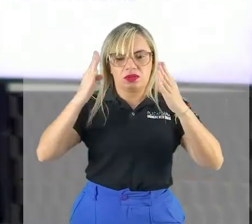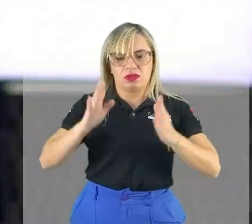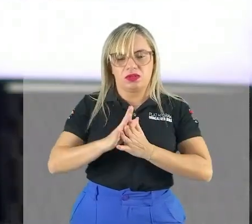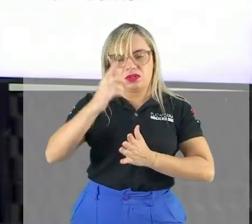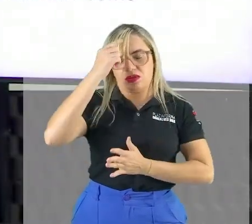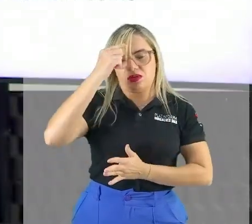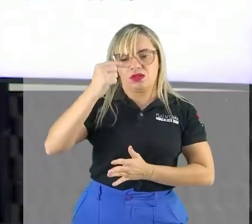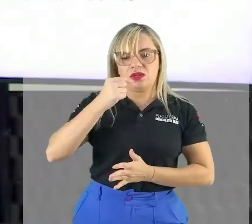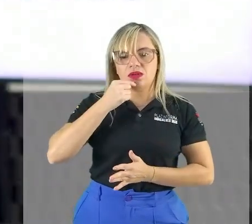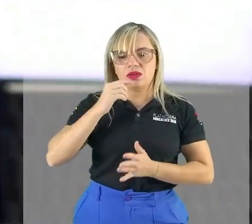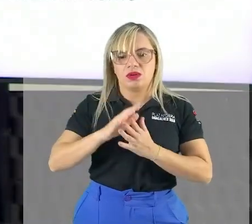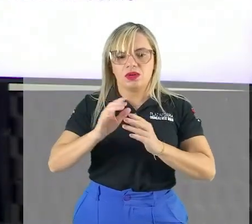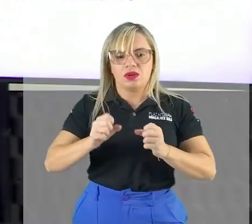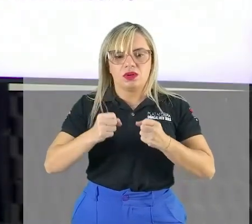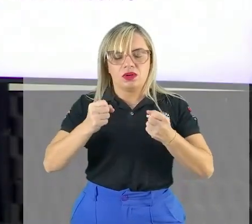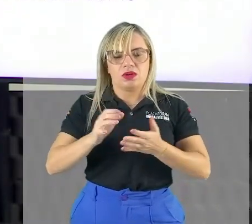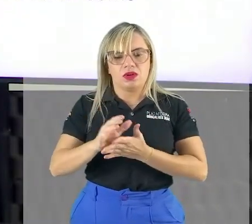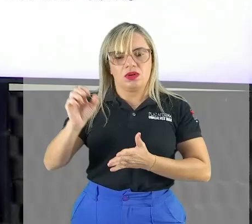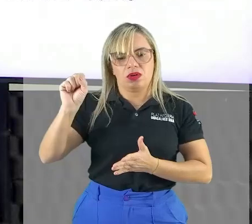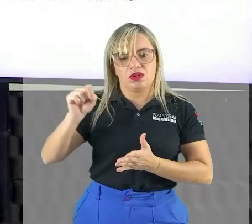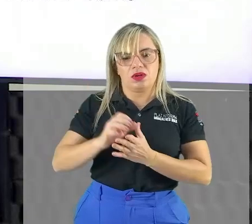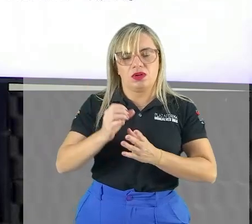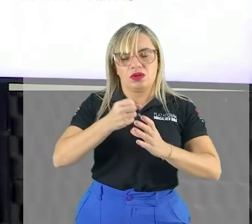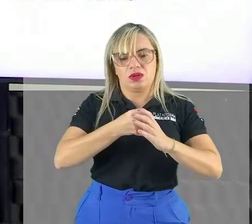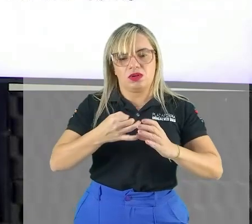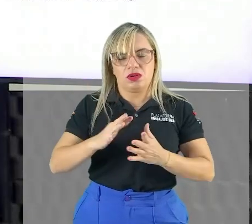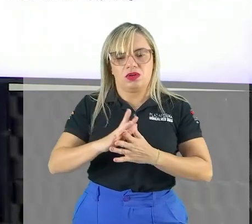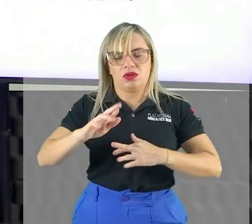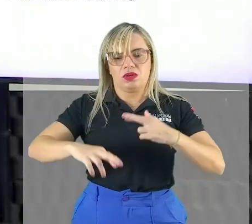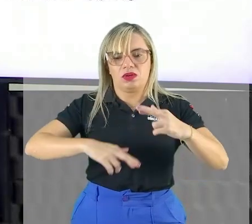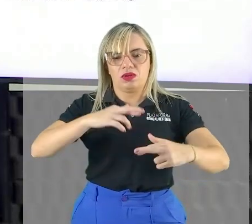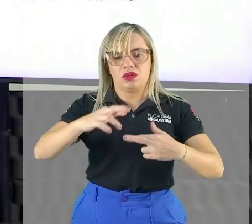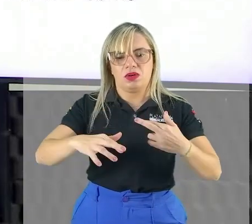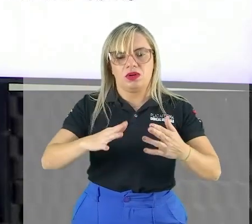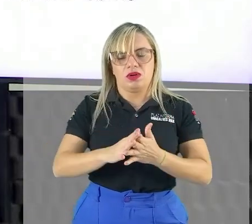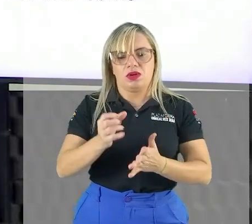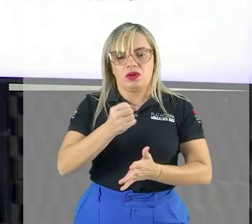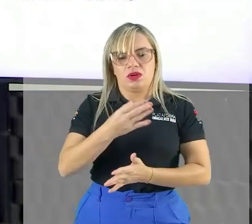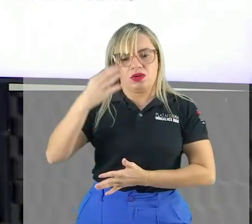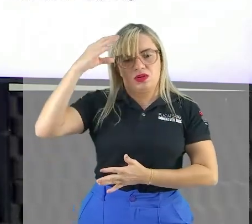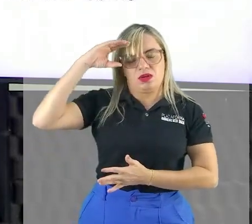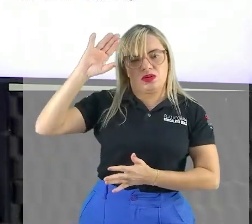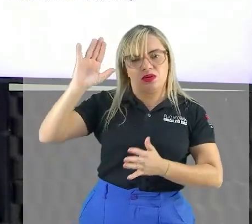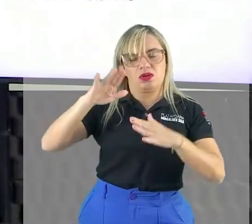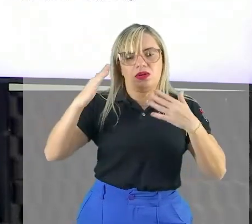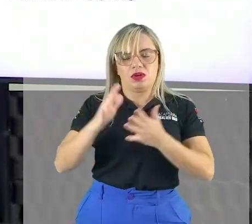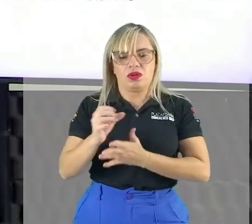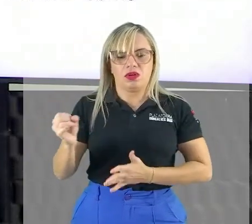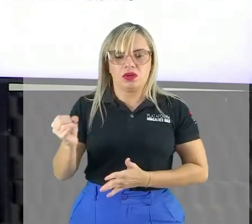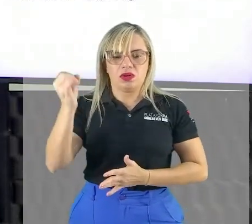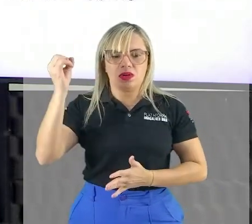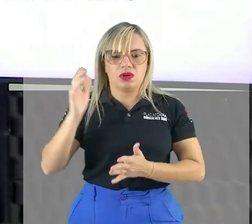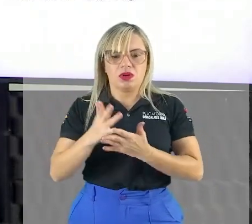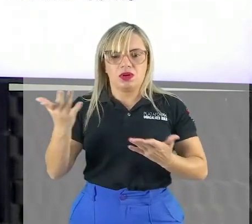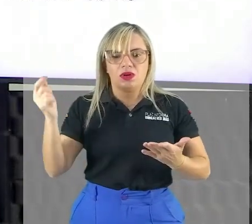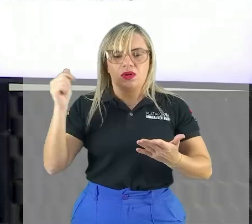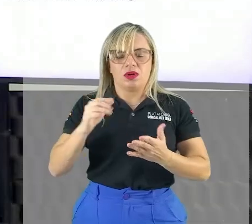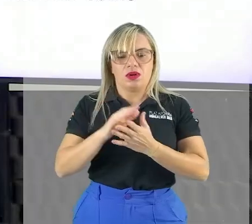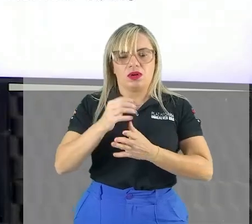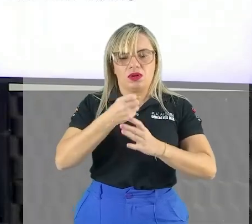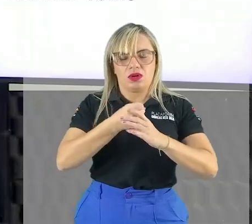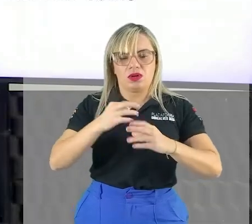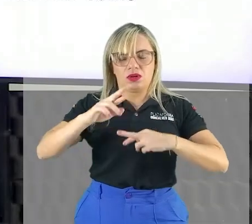da imagem permite afirmar que uma das características do renascimento cultural é importante, gente, as características do